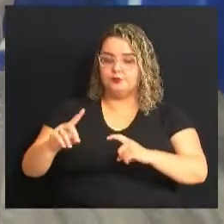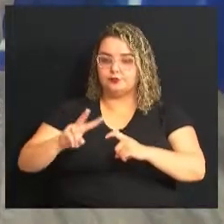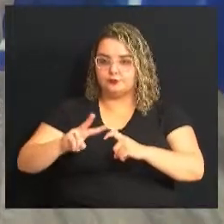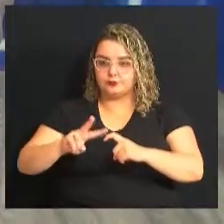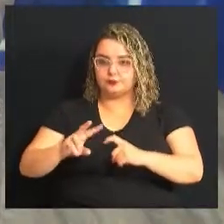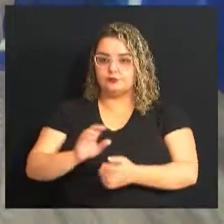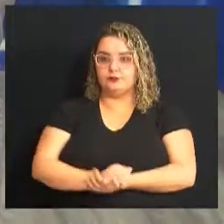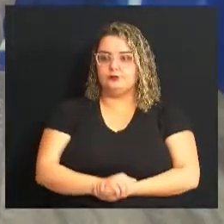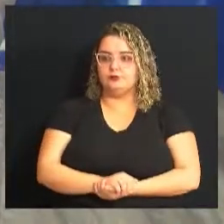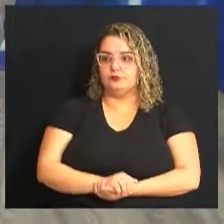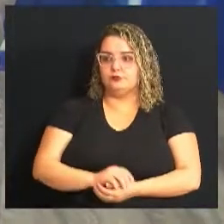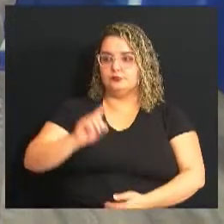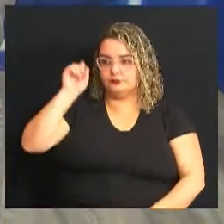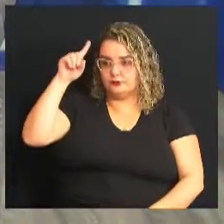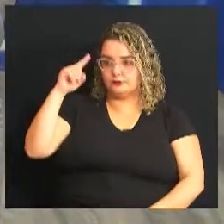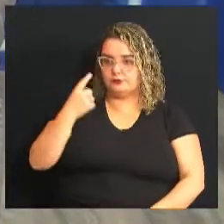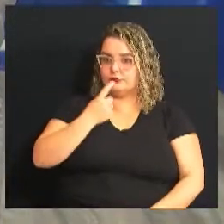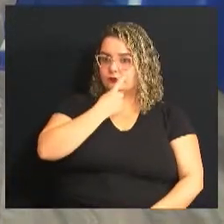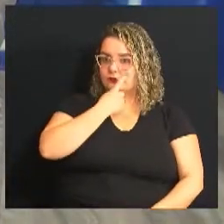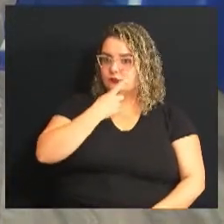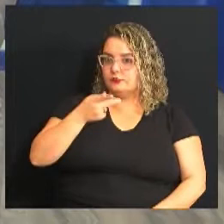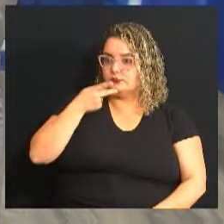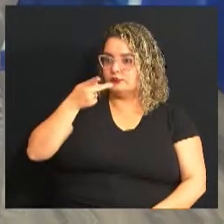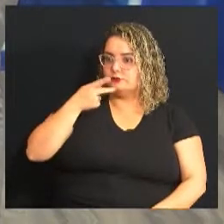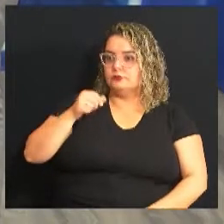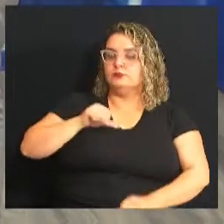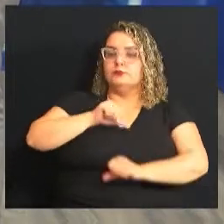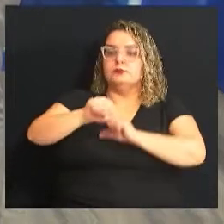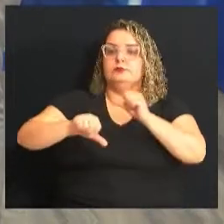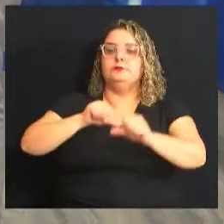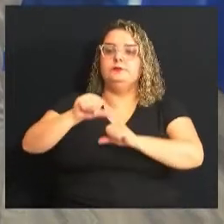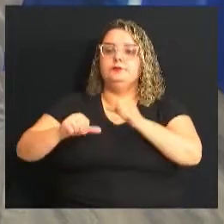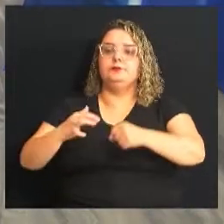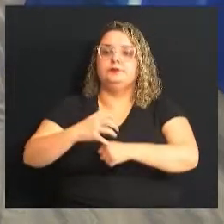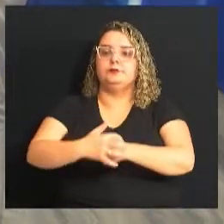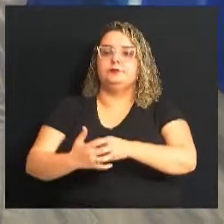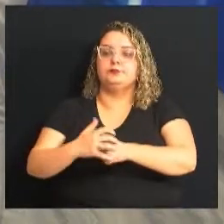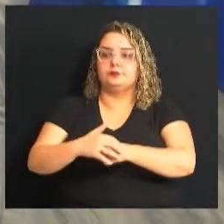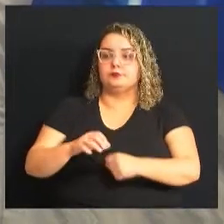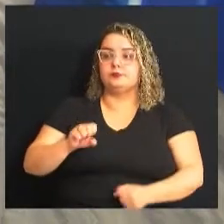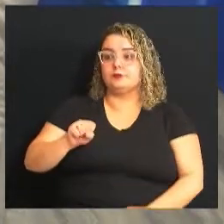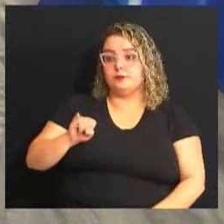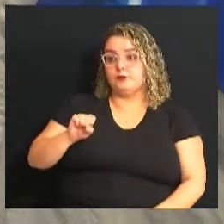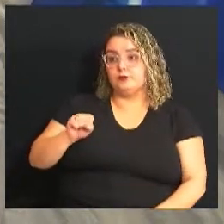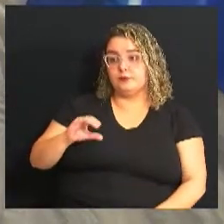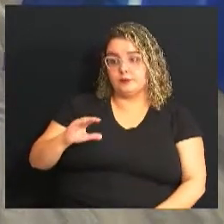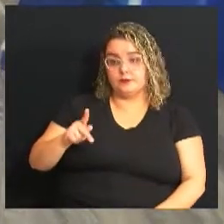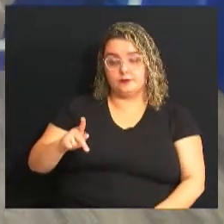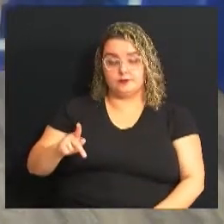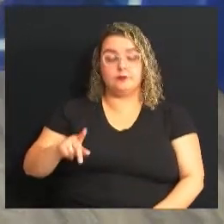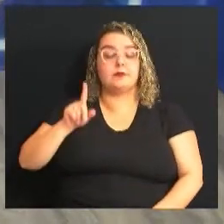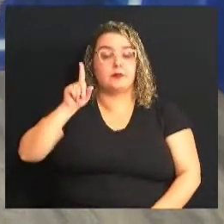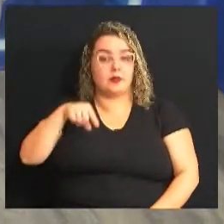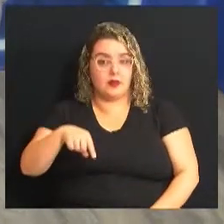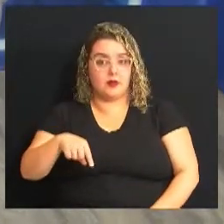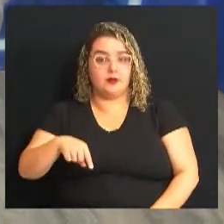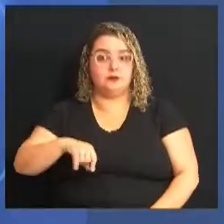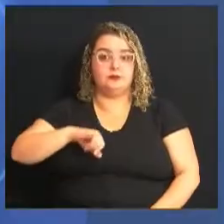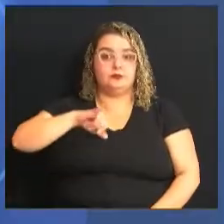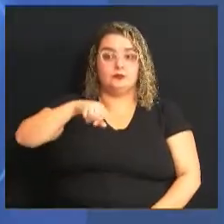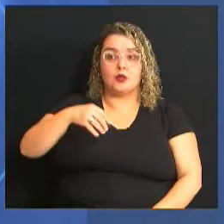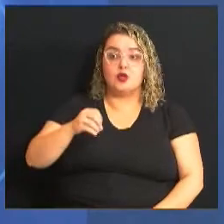sobre transformação digital, porque foi um evento da Ciesp. Olha, esse evento chamado Jornada